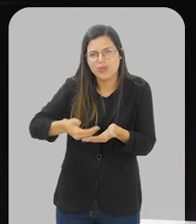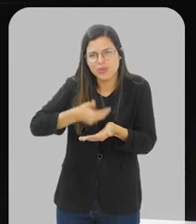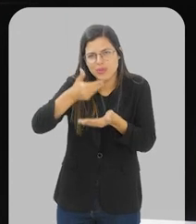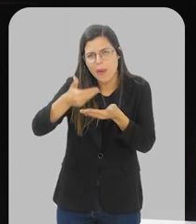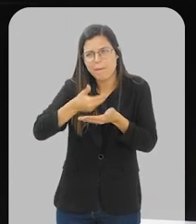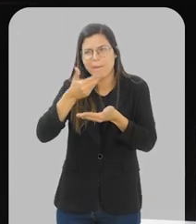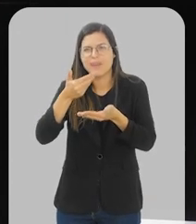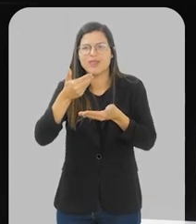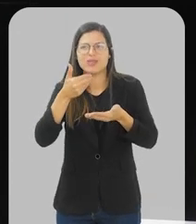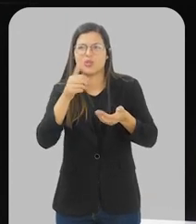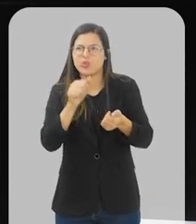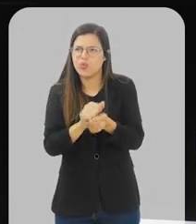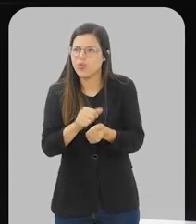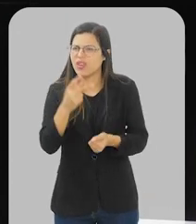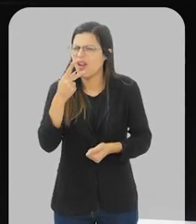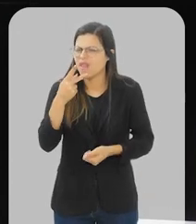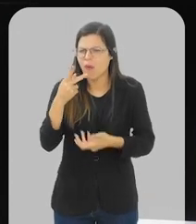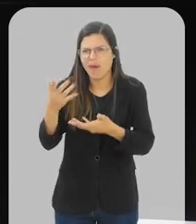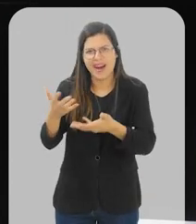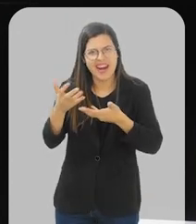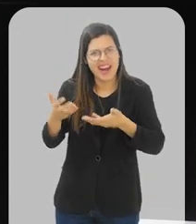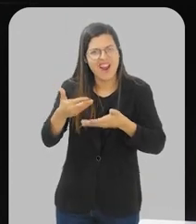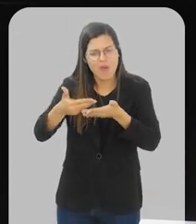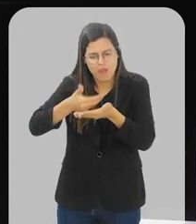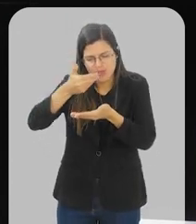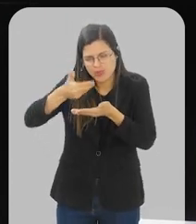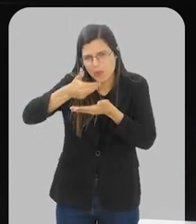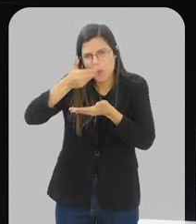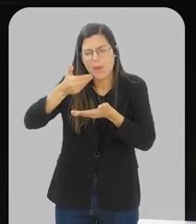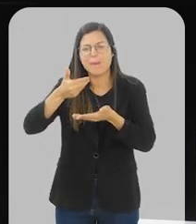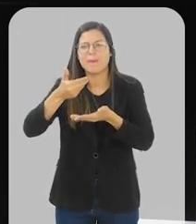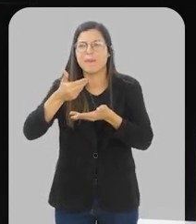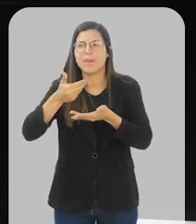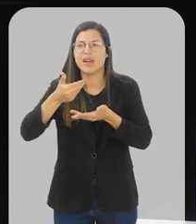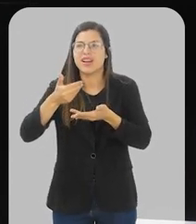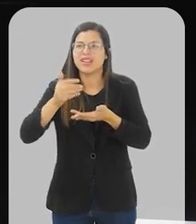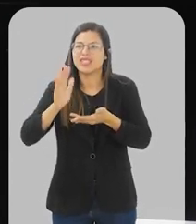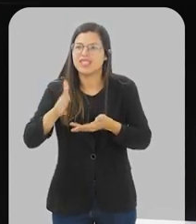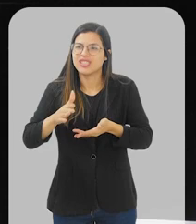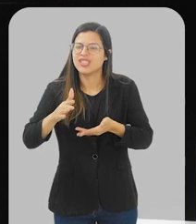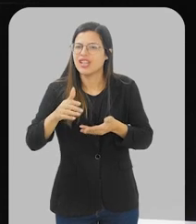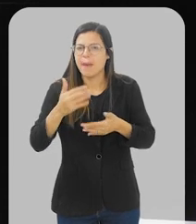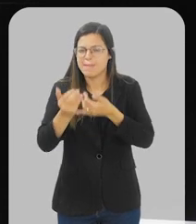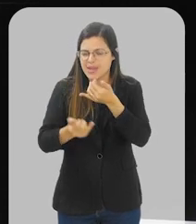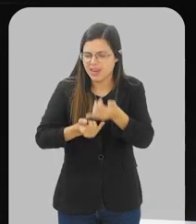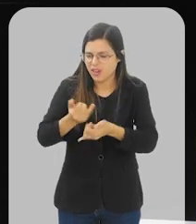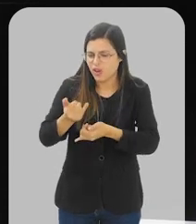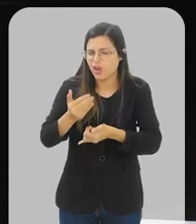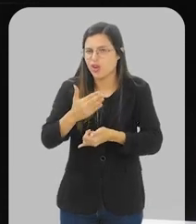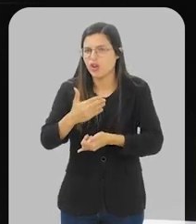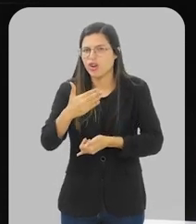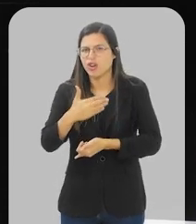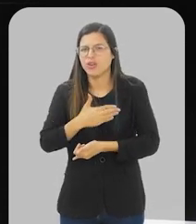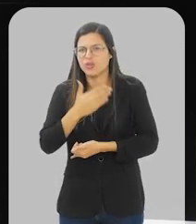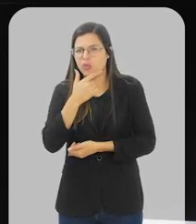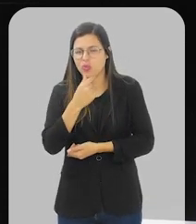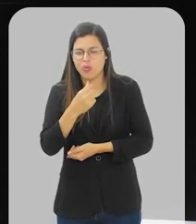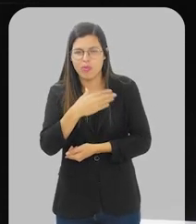sopão com a gente. Tinha uma sopinha lá, ela, eu quero sopinha. Já foi tomando sopinha, já foi pegando meu filho no colo.